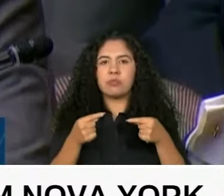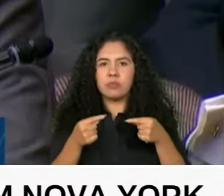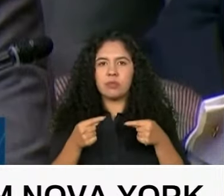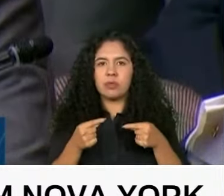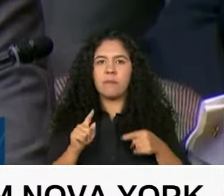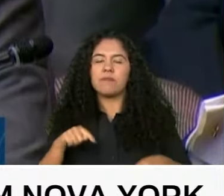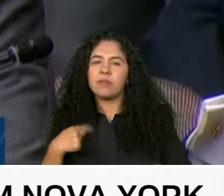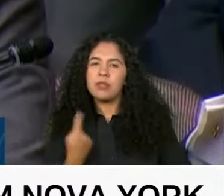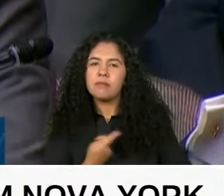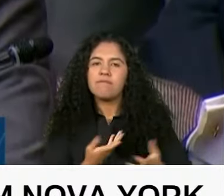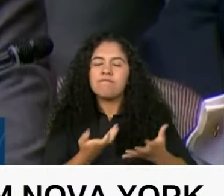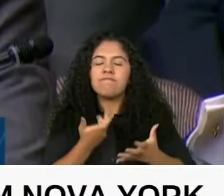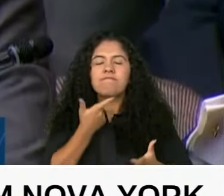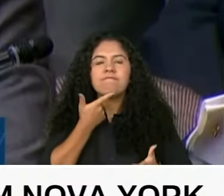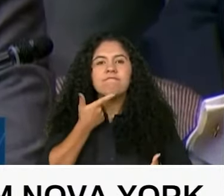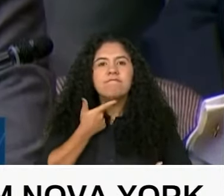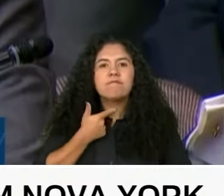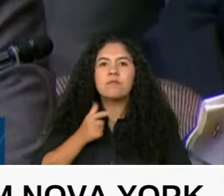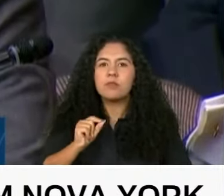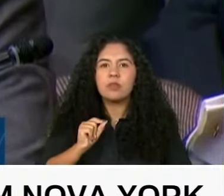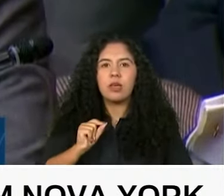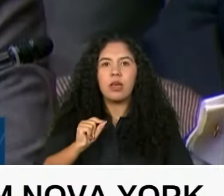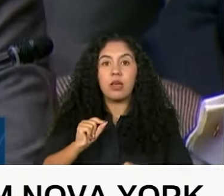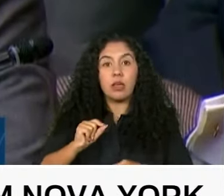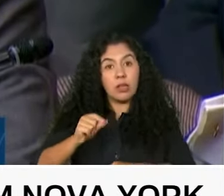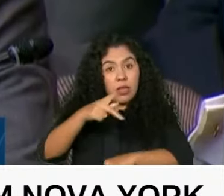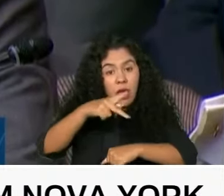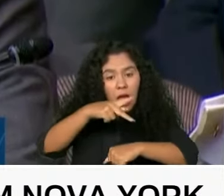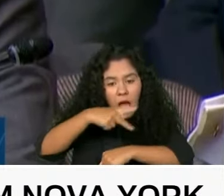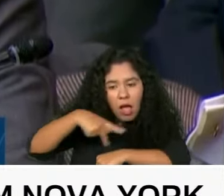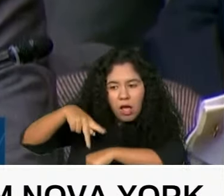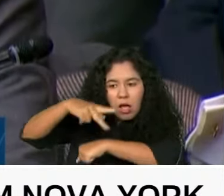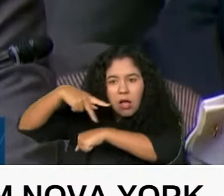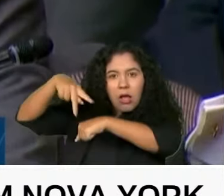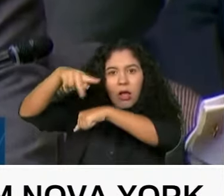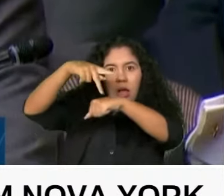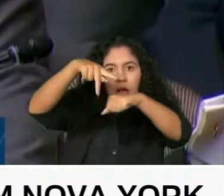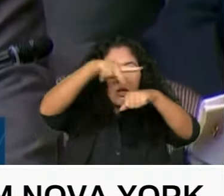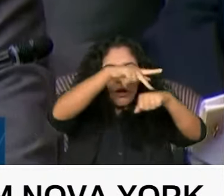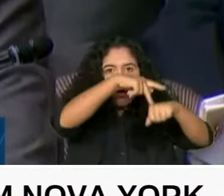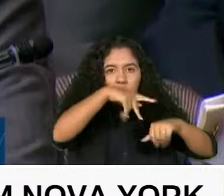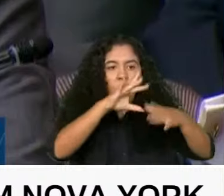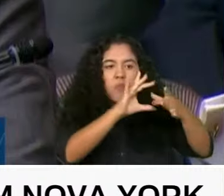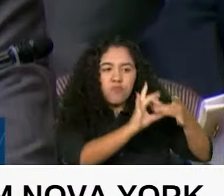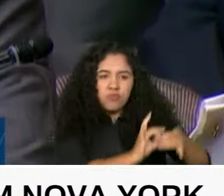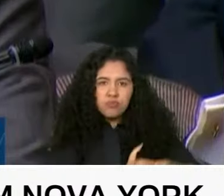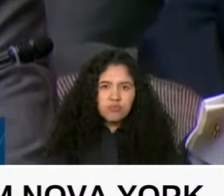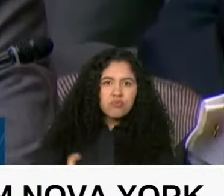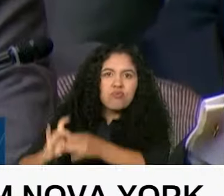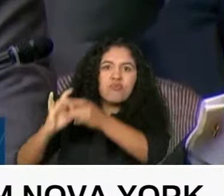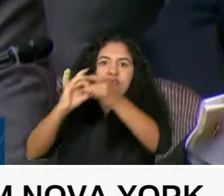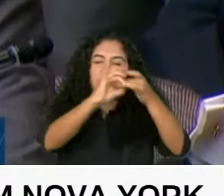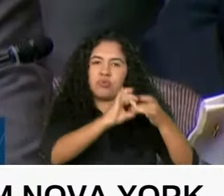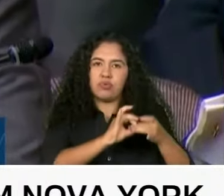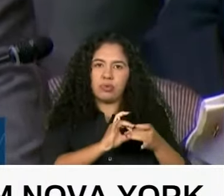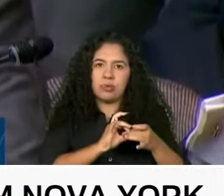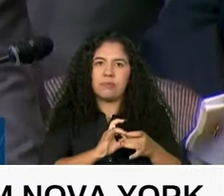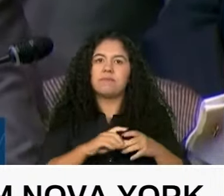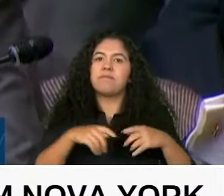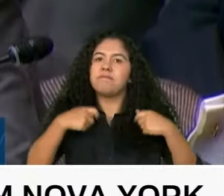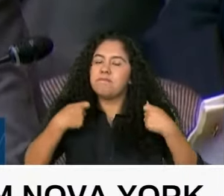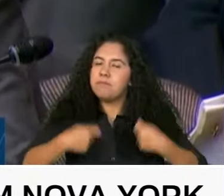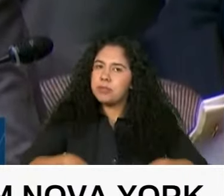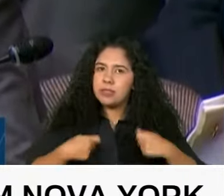só Faria Lima empresários ouça trabalhadores e o Presidente da República fecha aspas ele quis